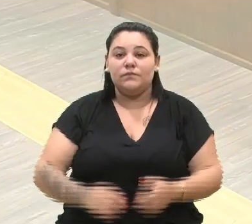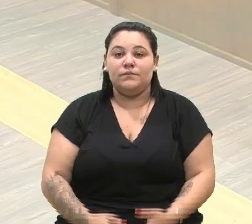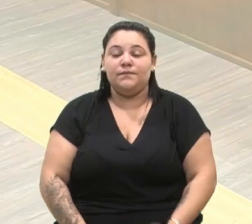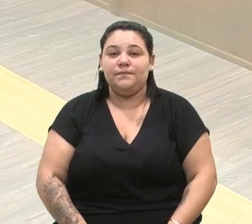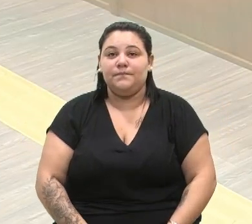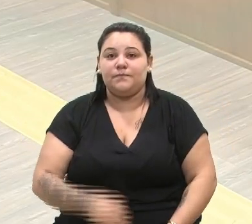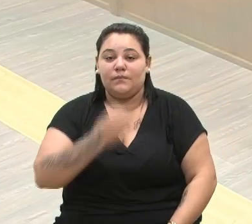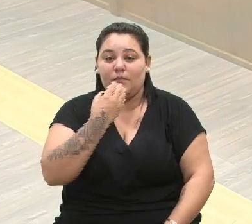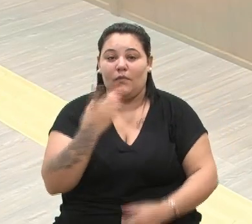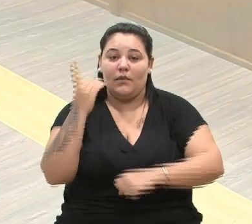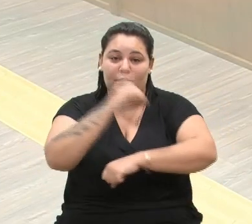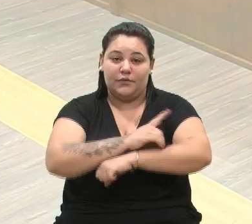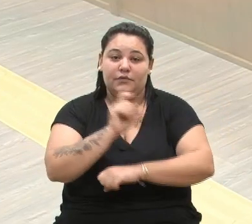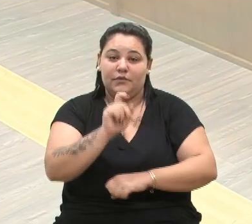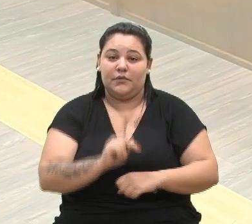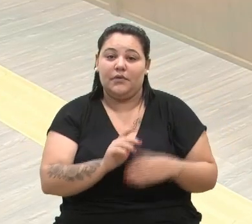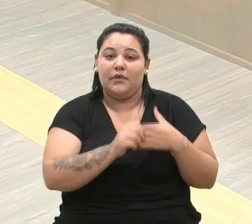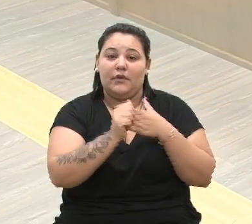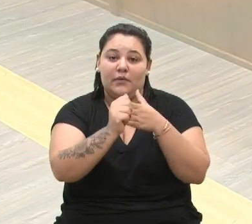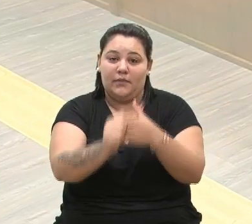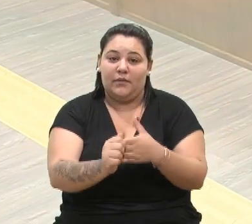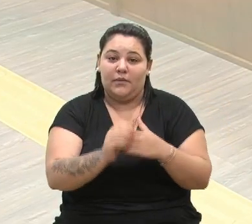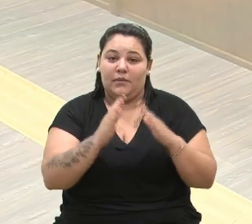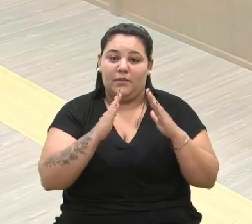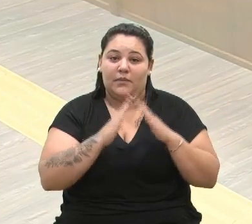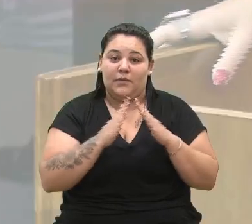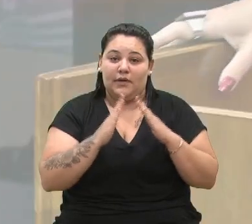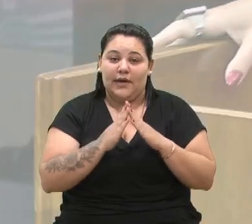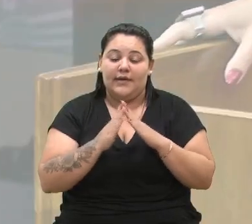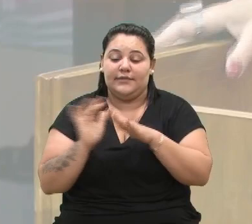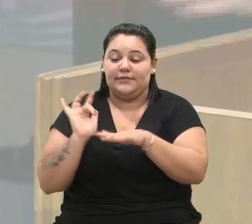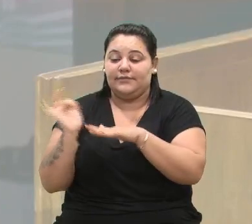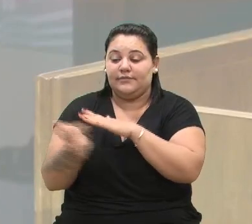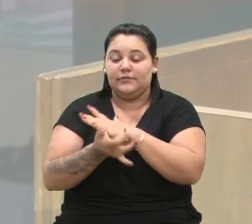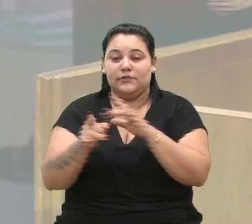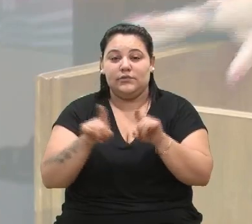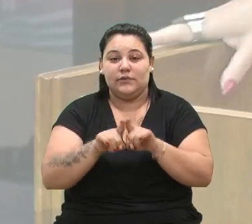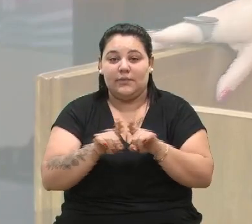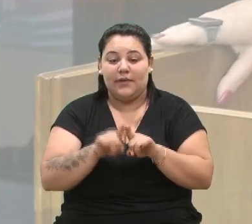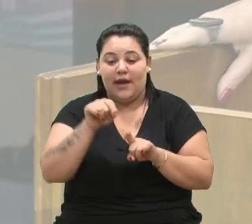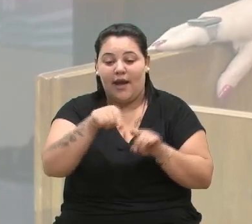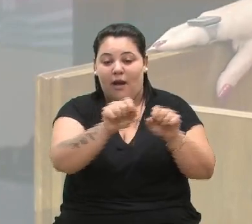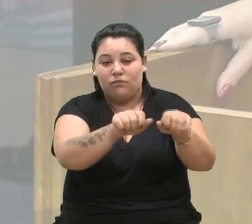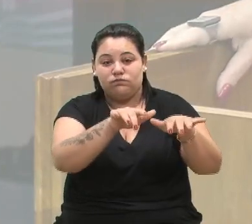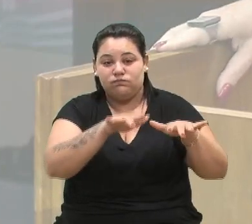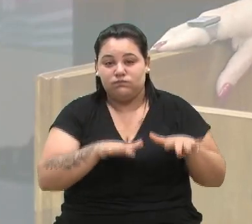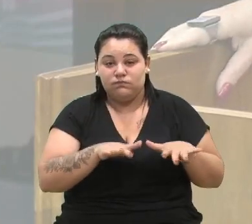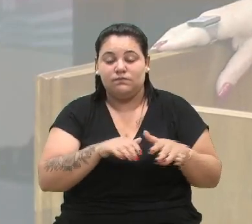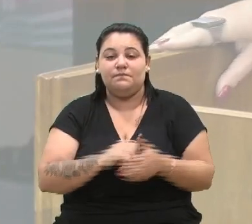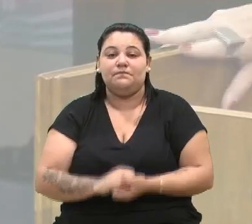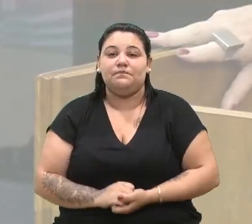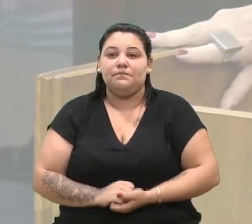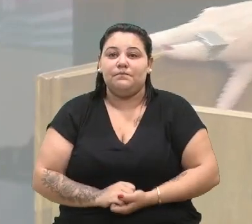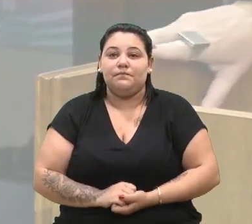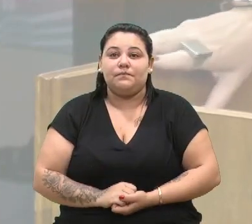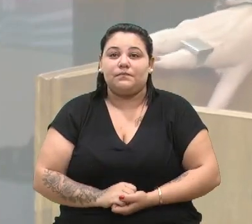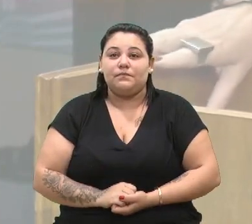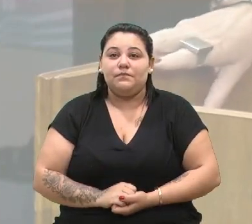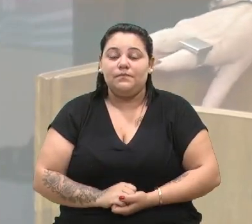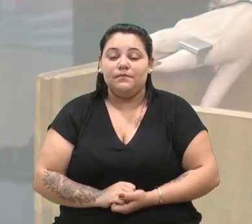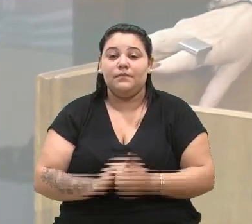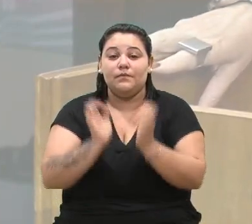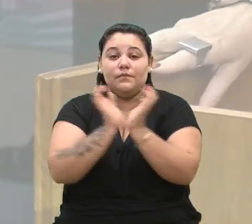bom dia, então, a quem nos acompanha em casa, nas redes, aqui do auditório, plenário,